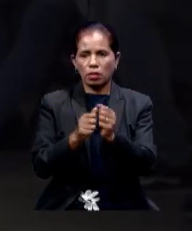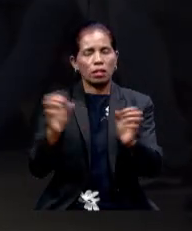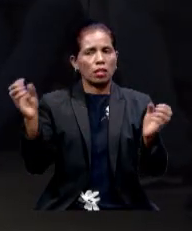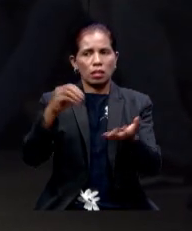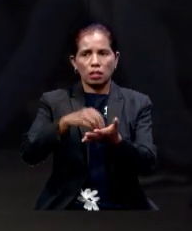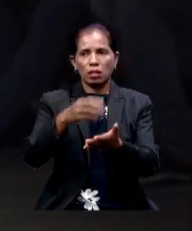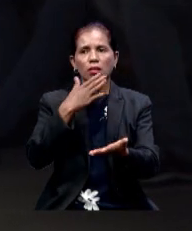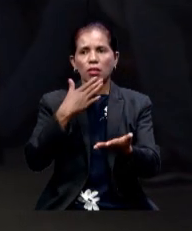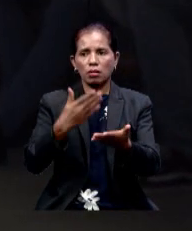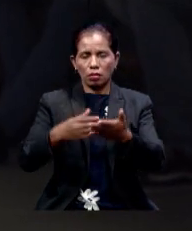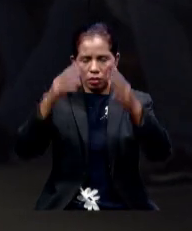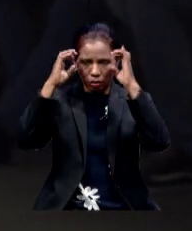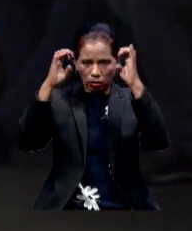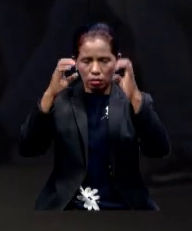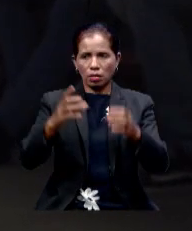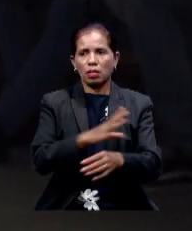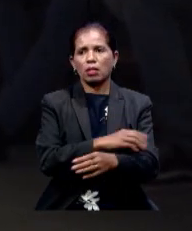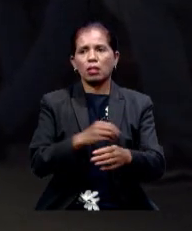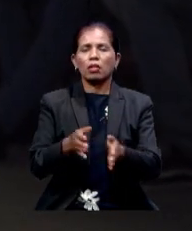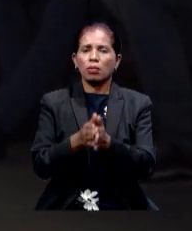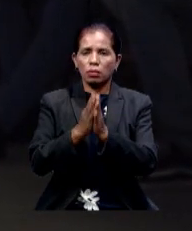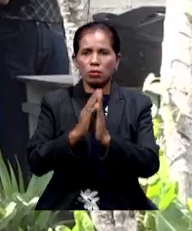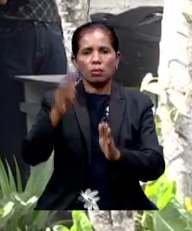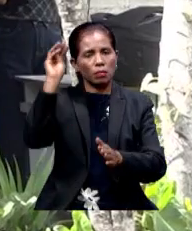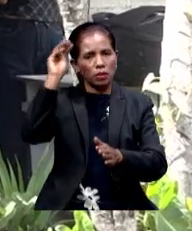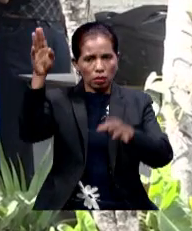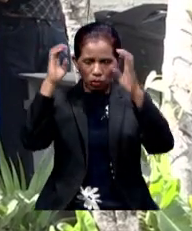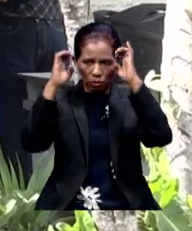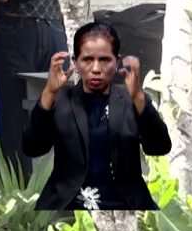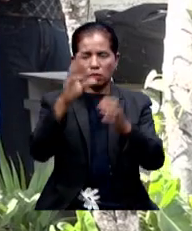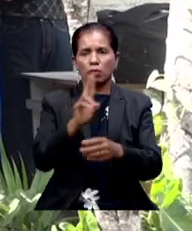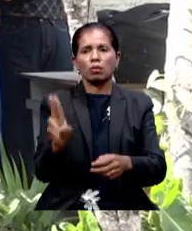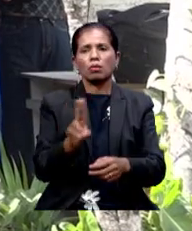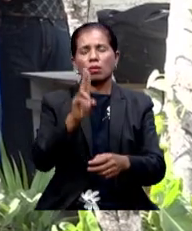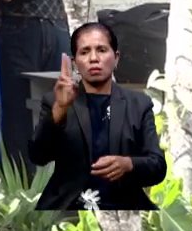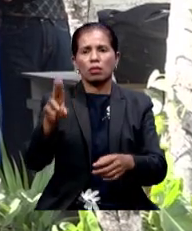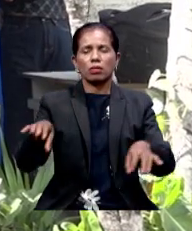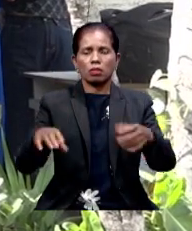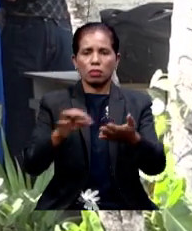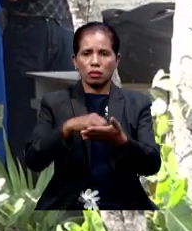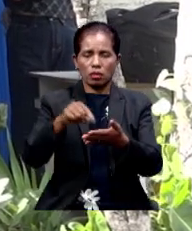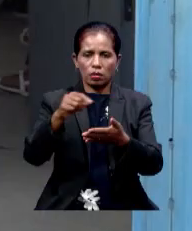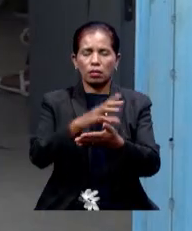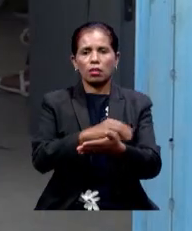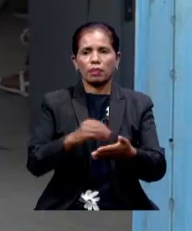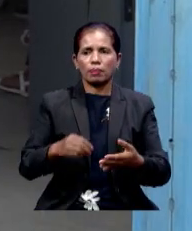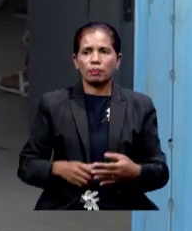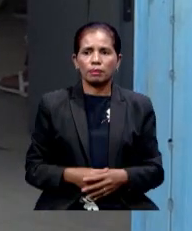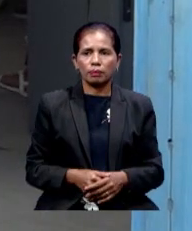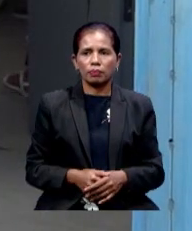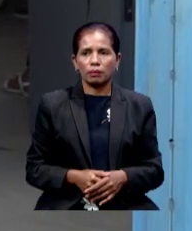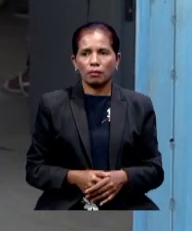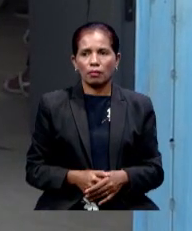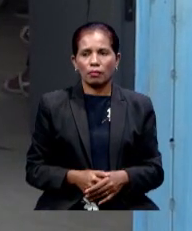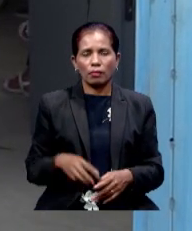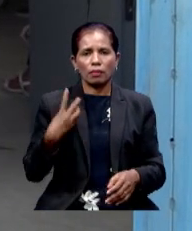garante qualidade de educação, não é parte do seu Ministério da Educação, a tu utiliza de sistema correção manual. Isso